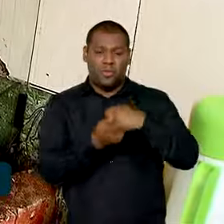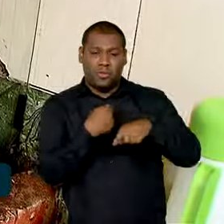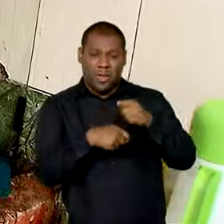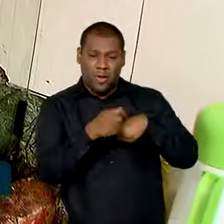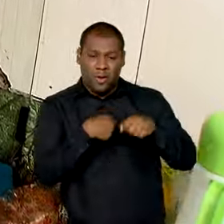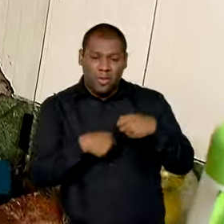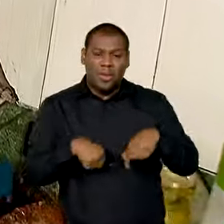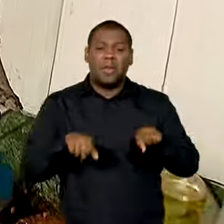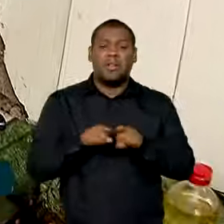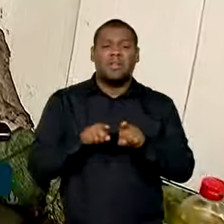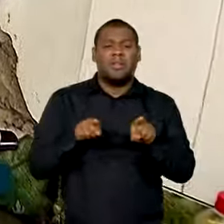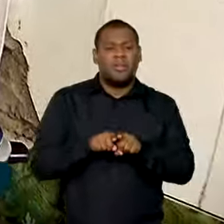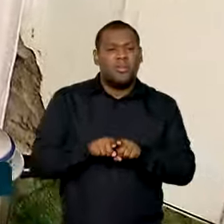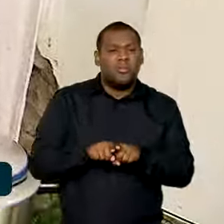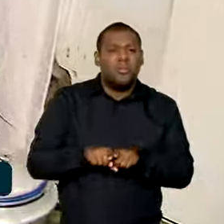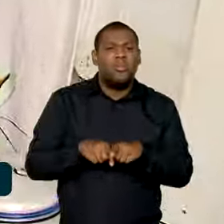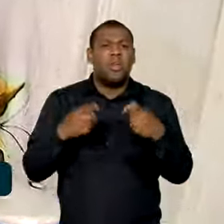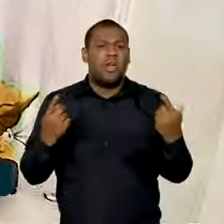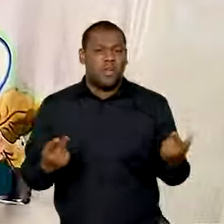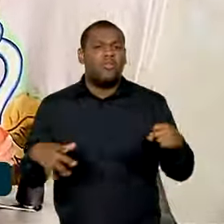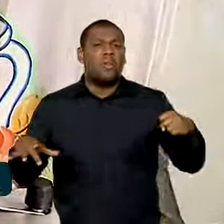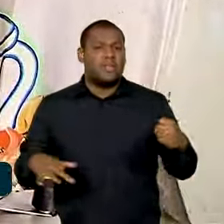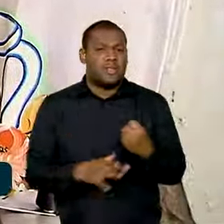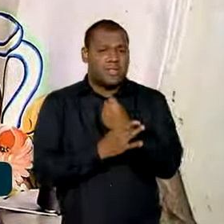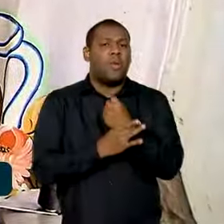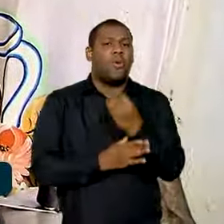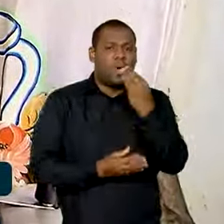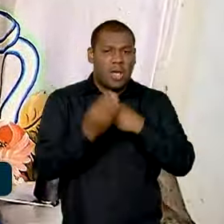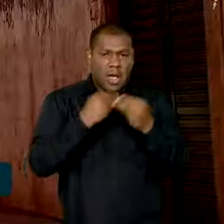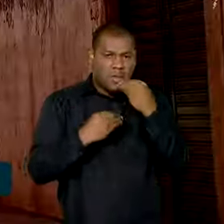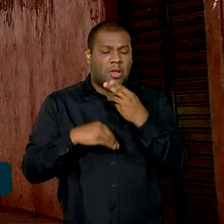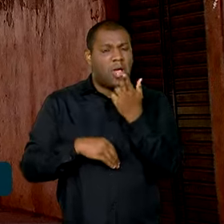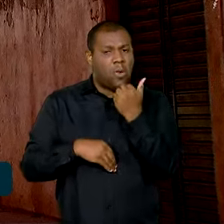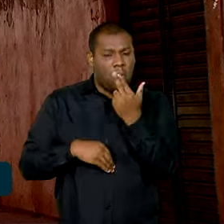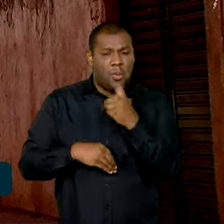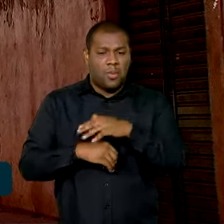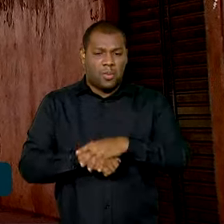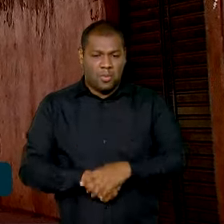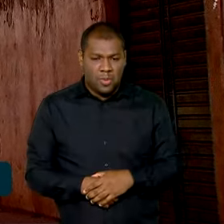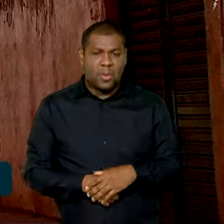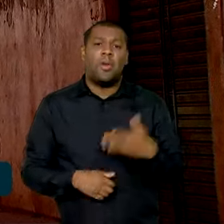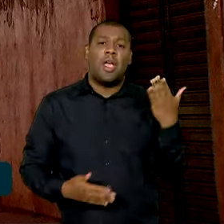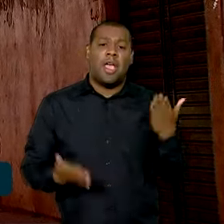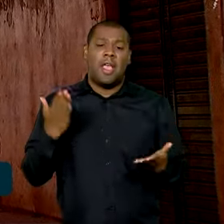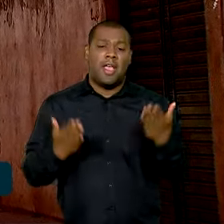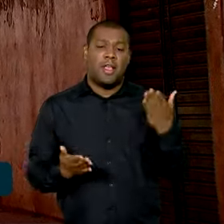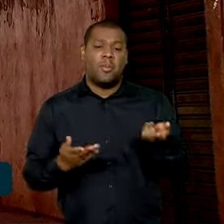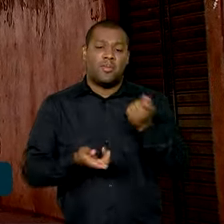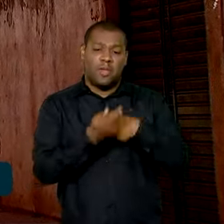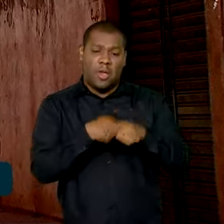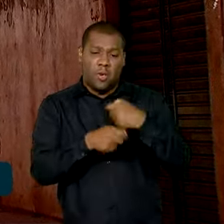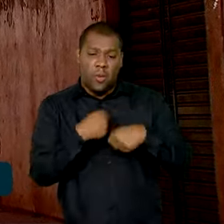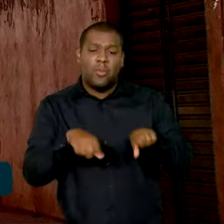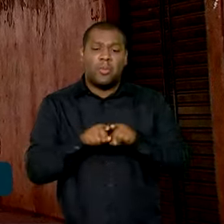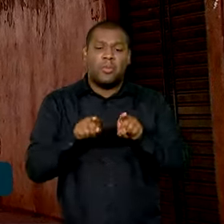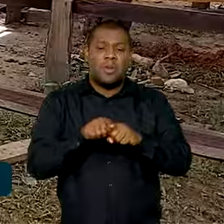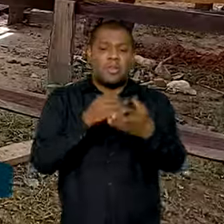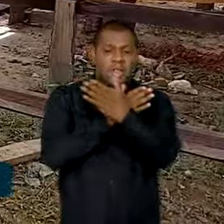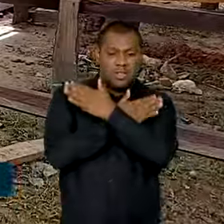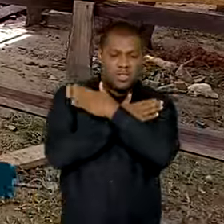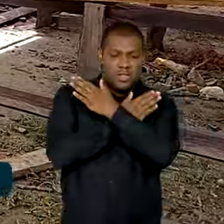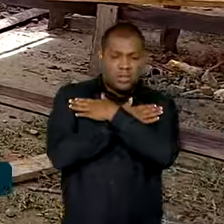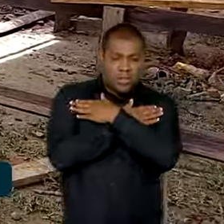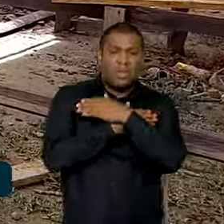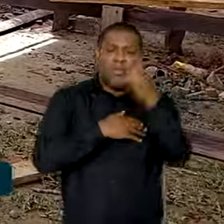da insegurança alimentar e nutricional na população, como a instabilidade econômica e o desemprego. Pelas redes sociais,